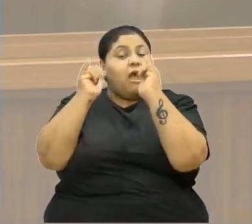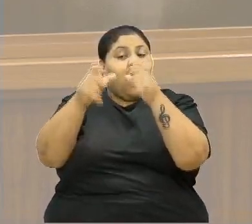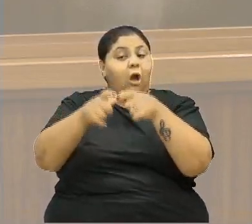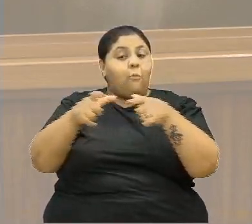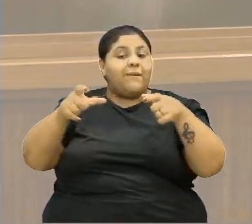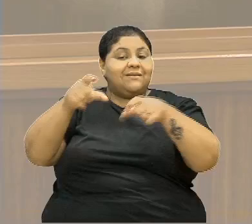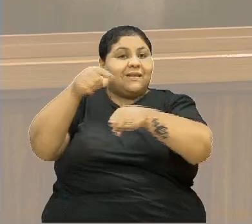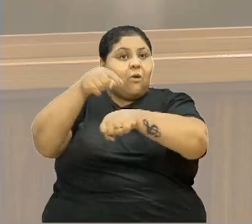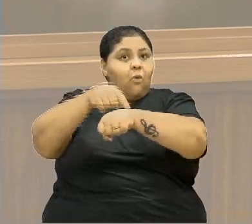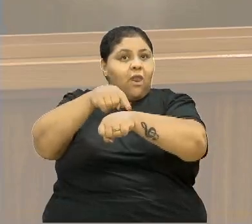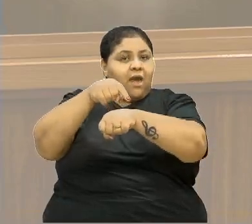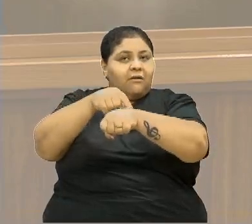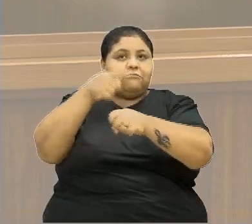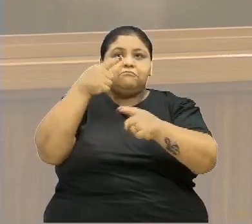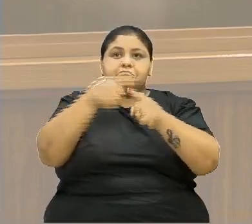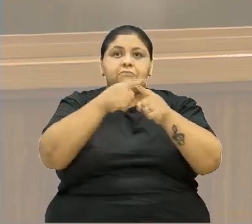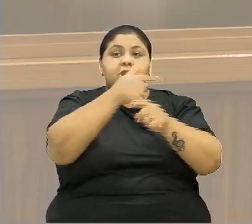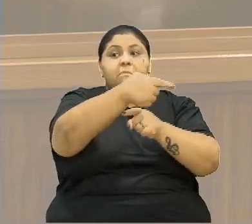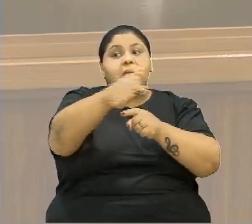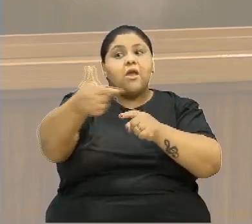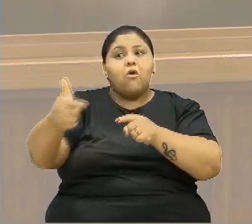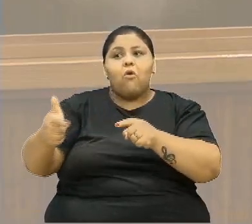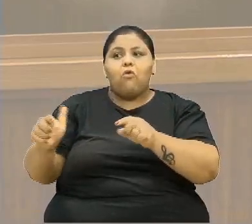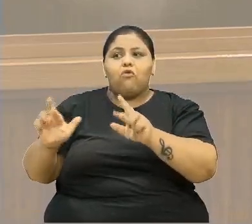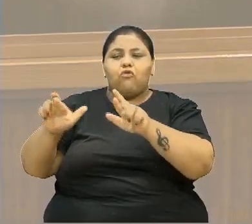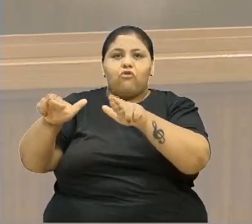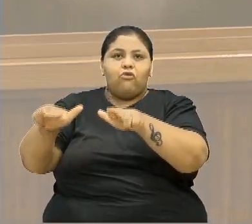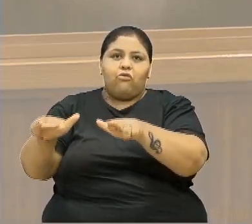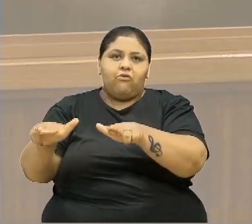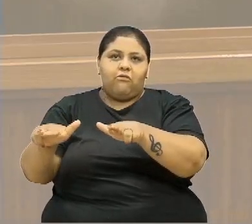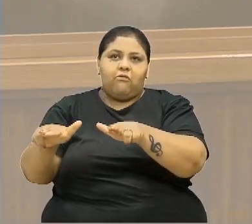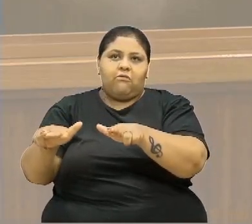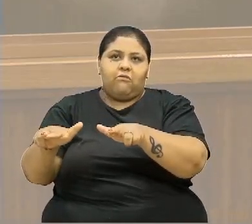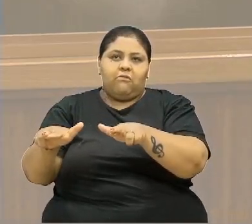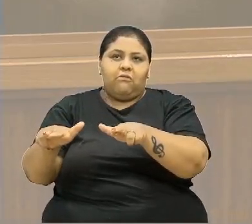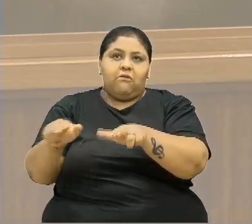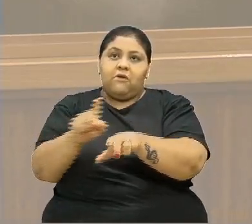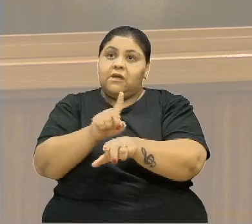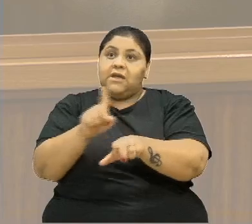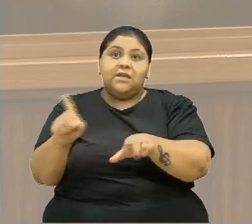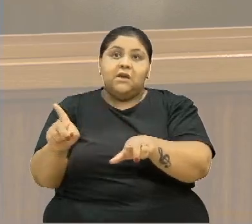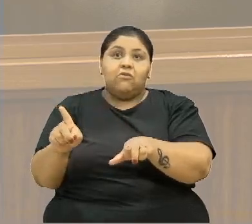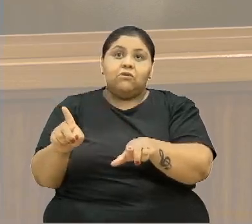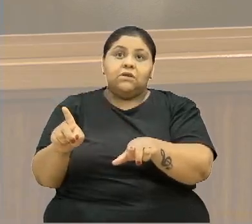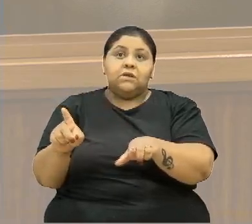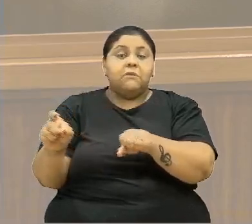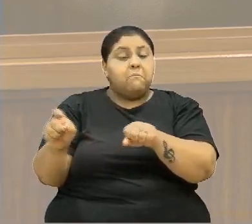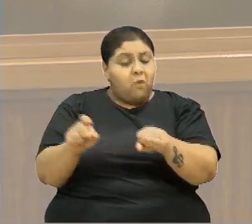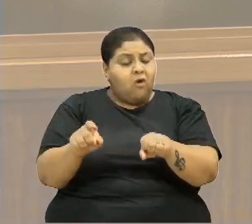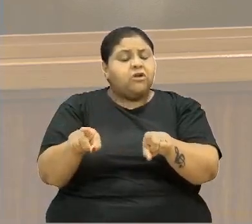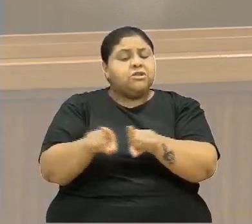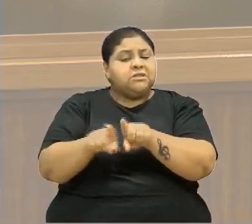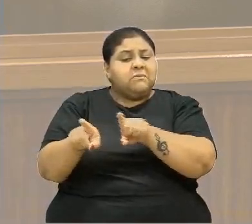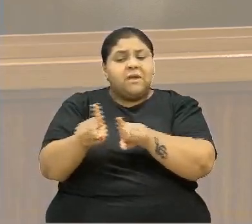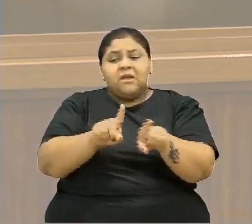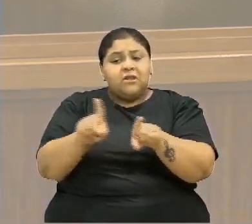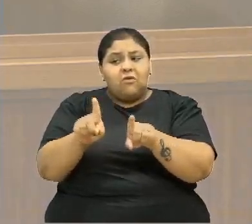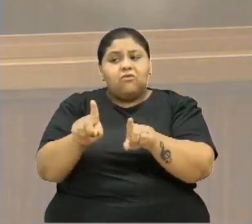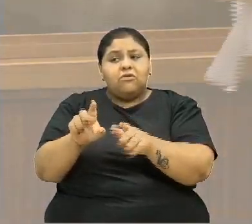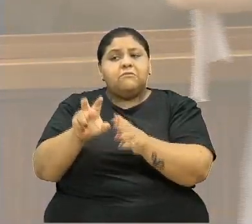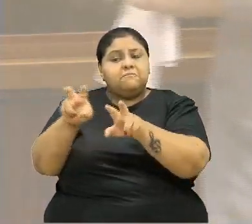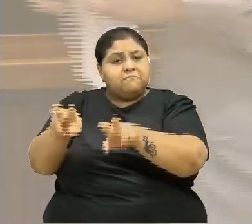ampliados também em outras regiões, que não são consideradas regiões de interior, mas que são